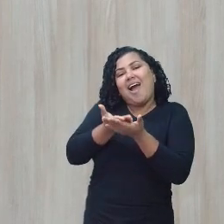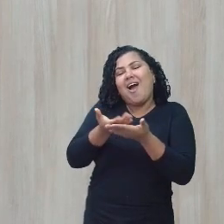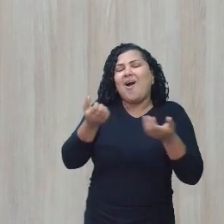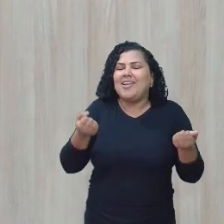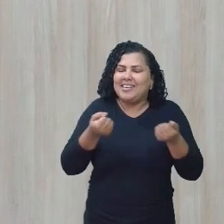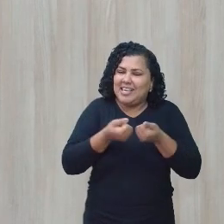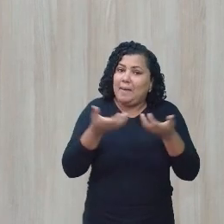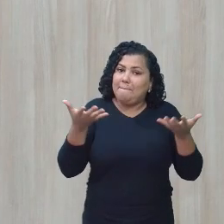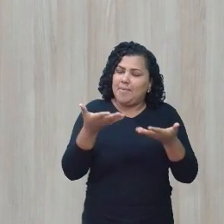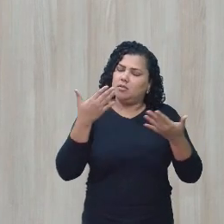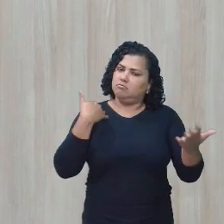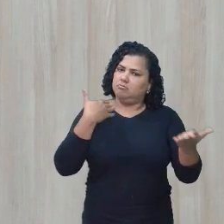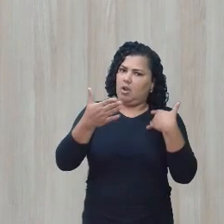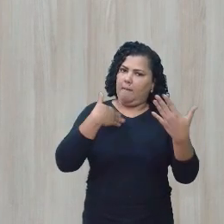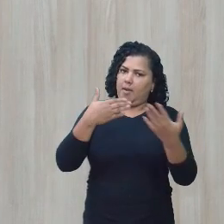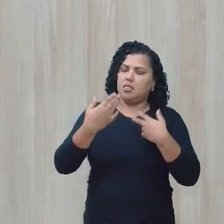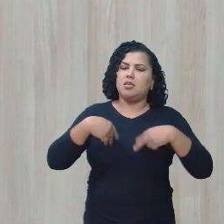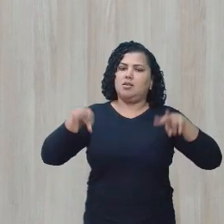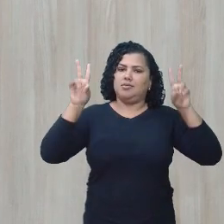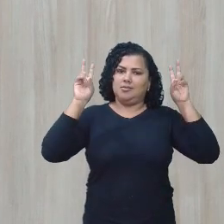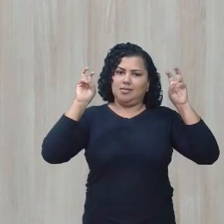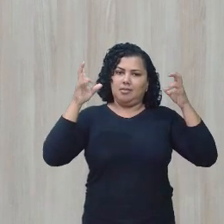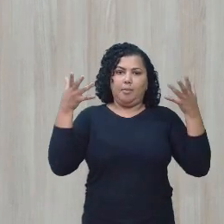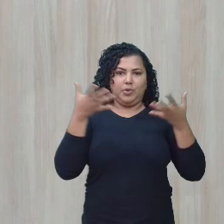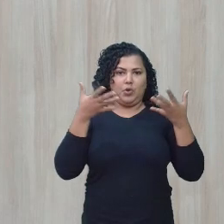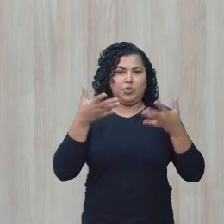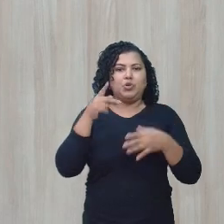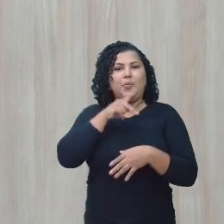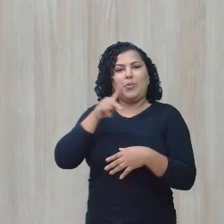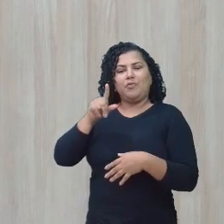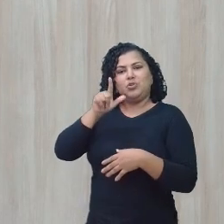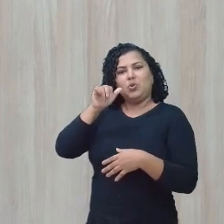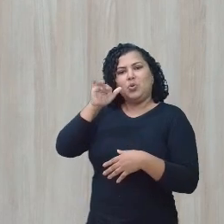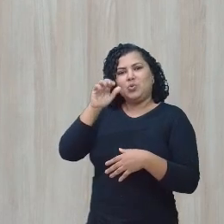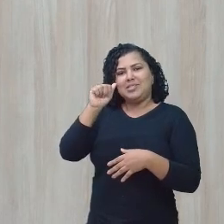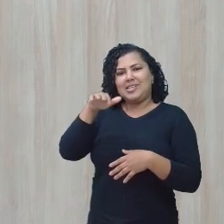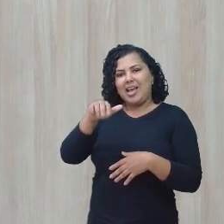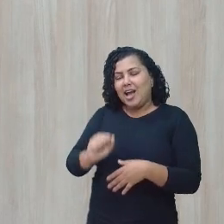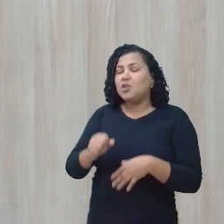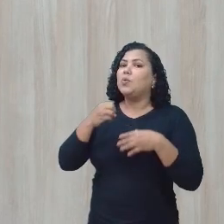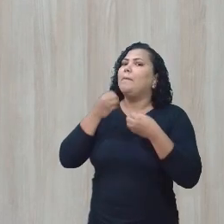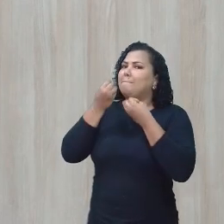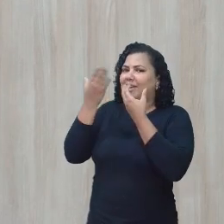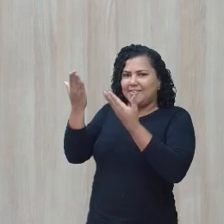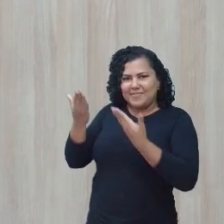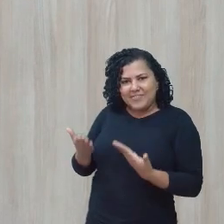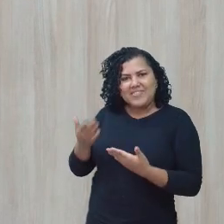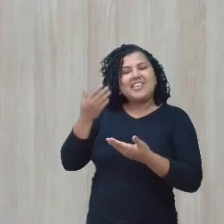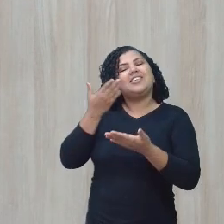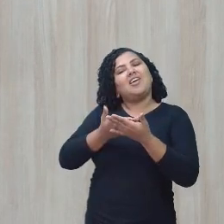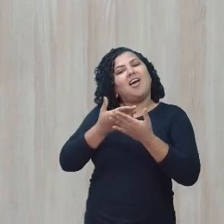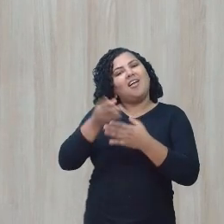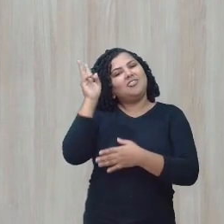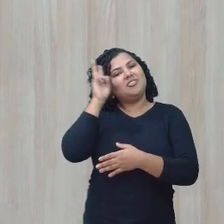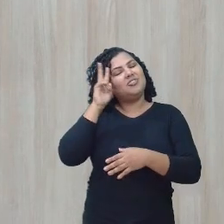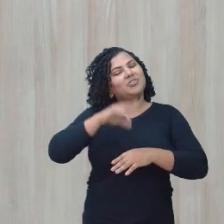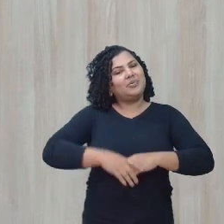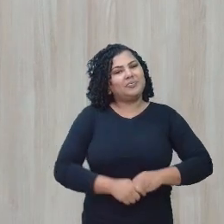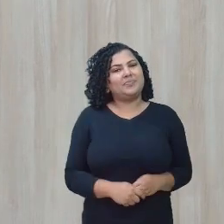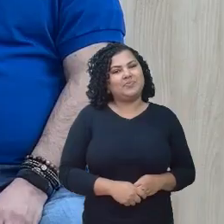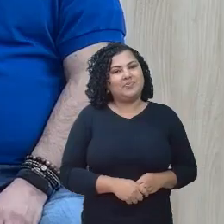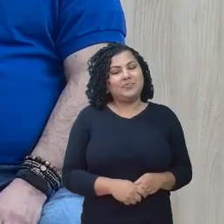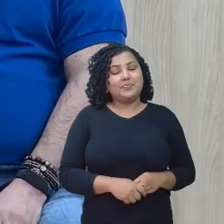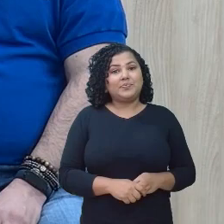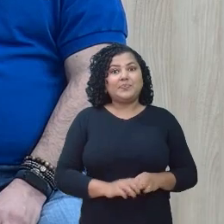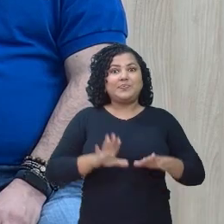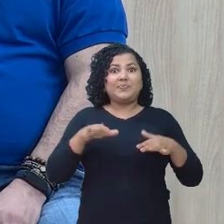hoje para debater, né, a nossa aula de hoje. Professor Luciano, seja bem-vindo à nossa aula de História. Então,